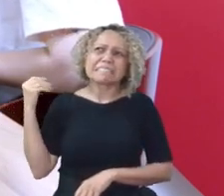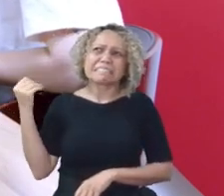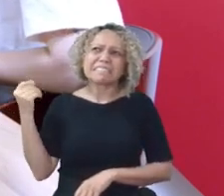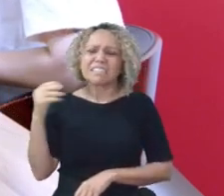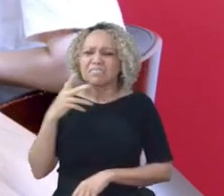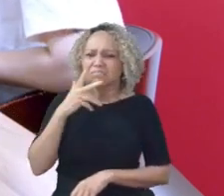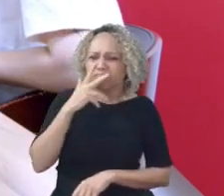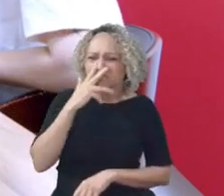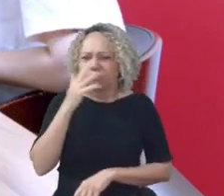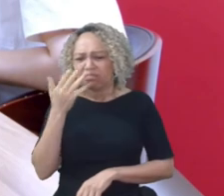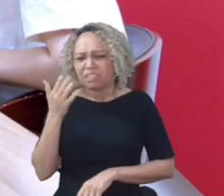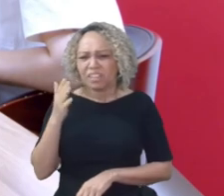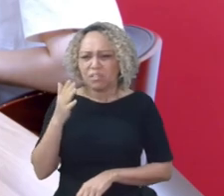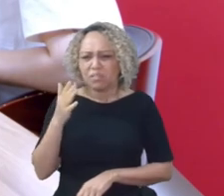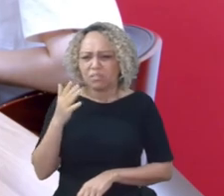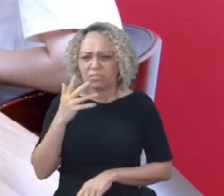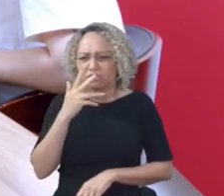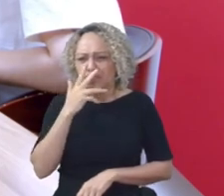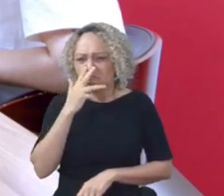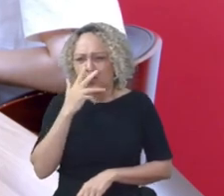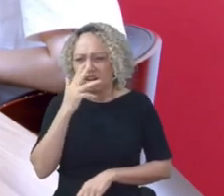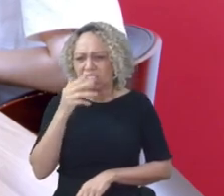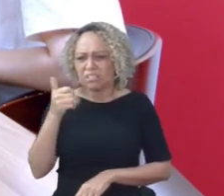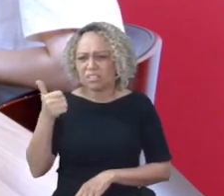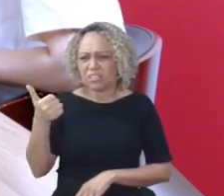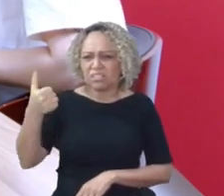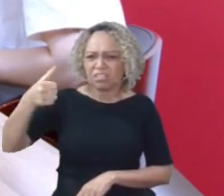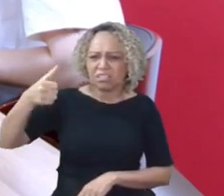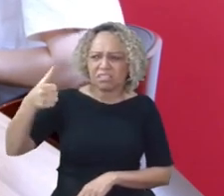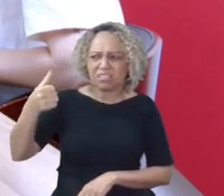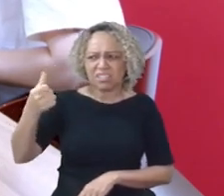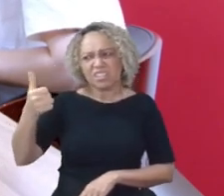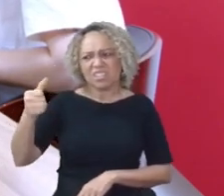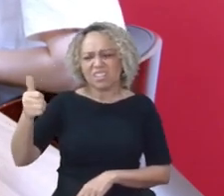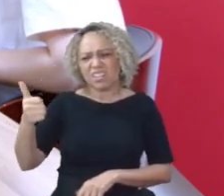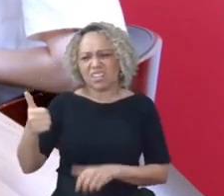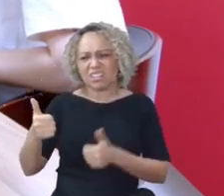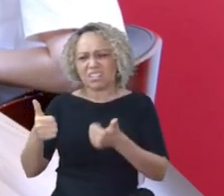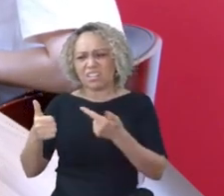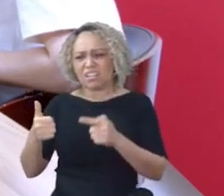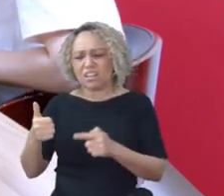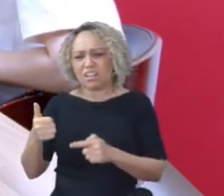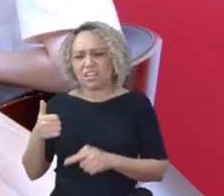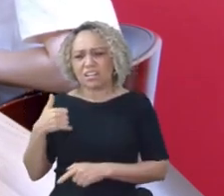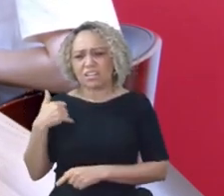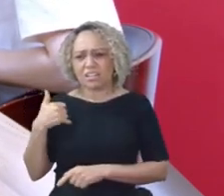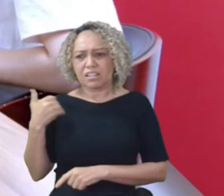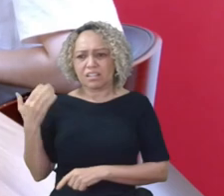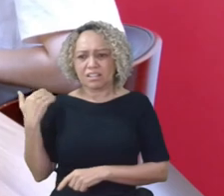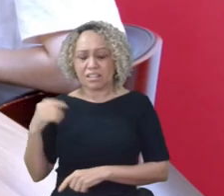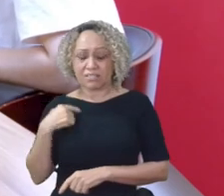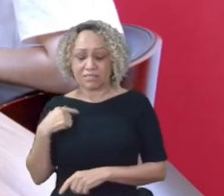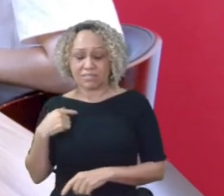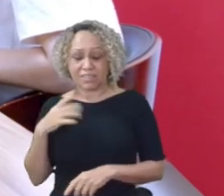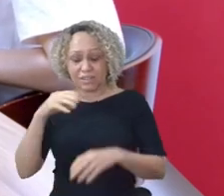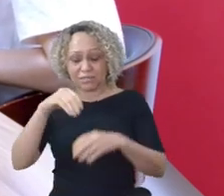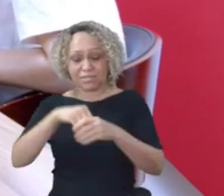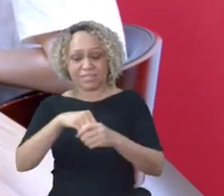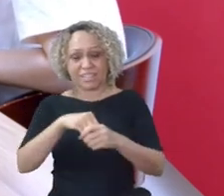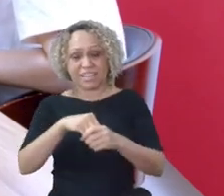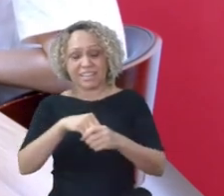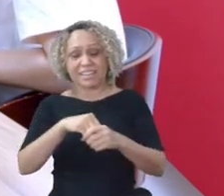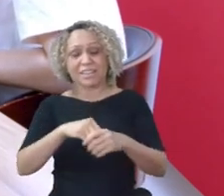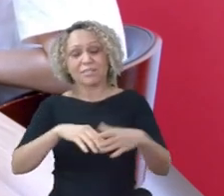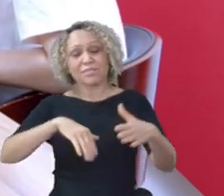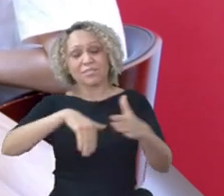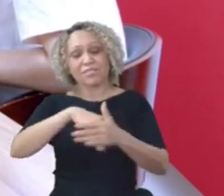2015, eu tinha... 9 anos atrás. 16, 17. Tava jogando bola pelos Chavantes. Aí eu